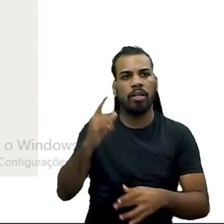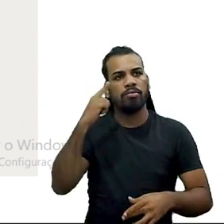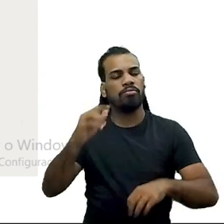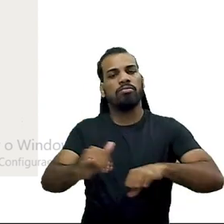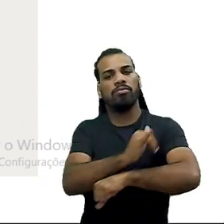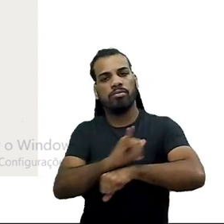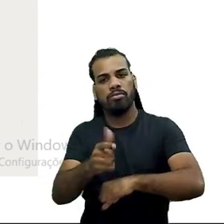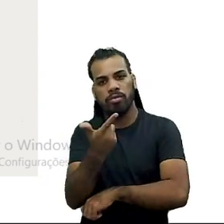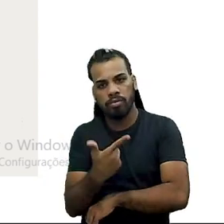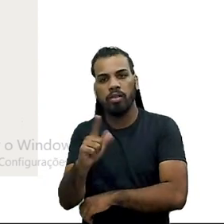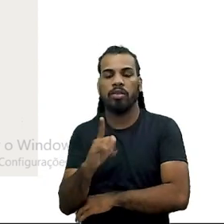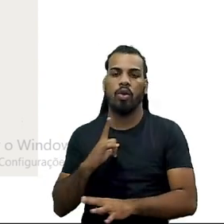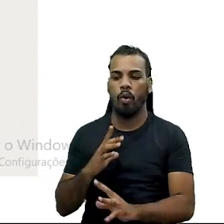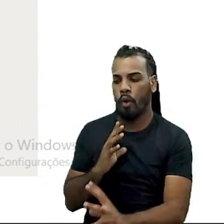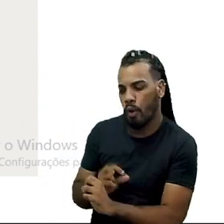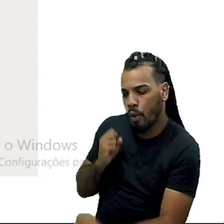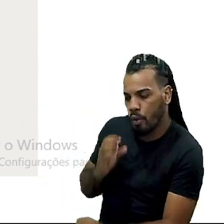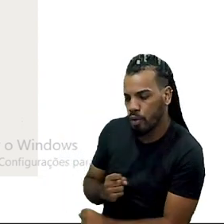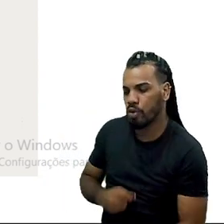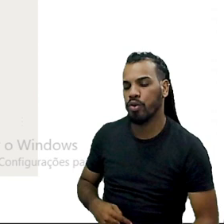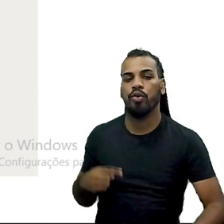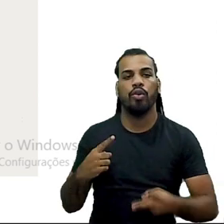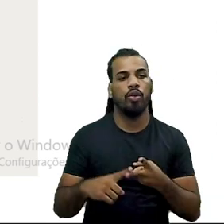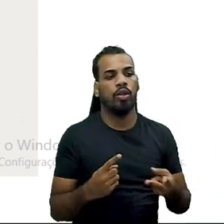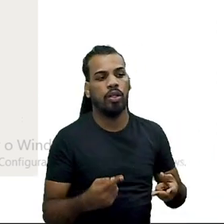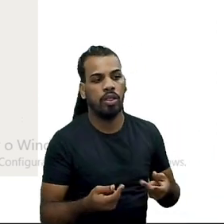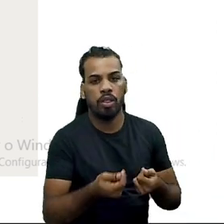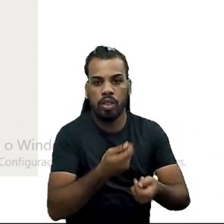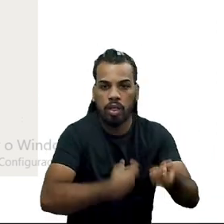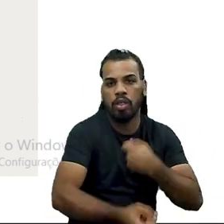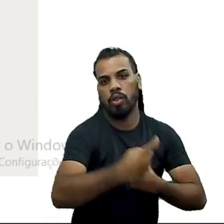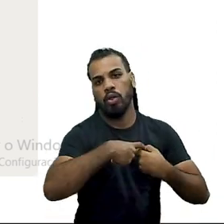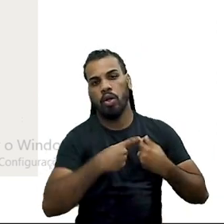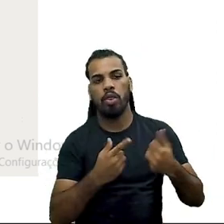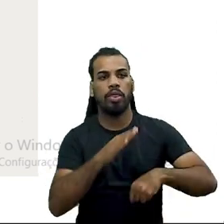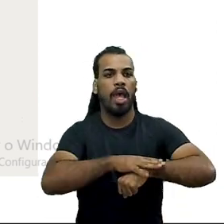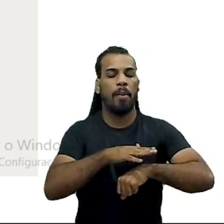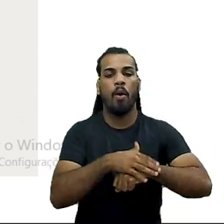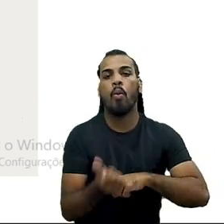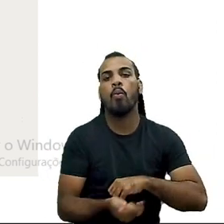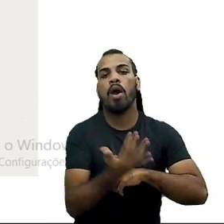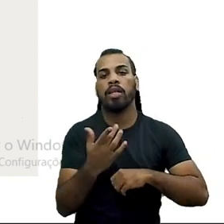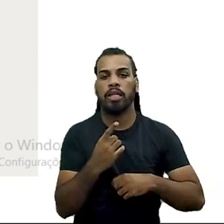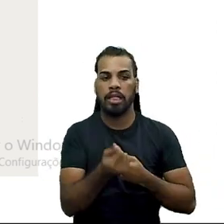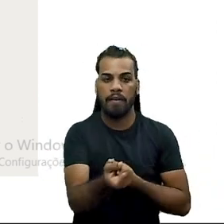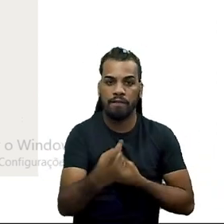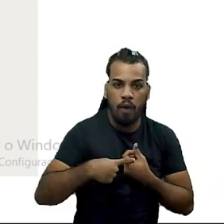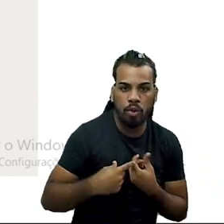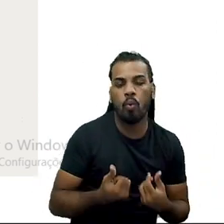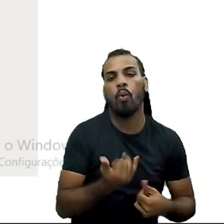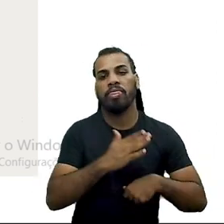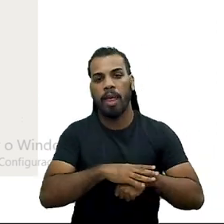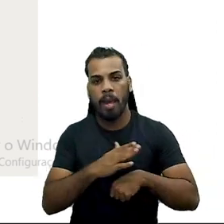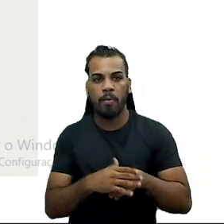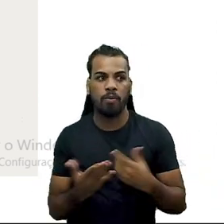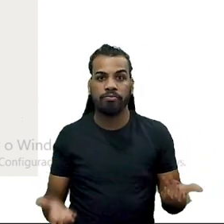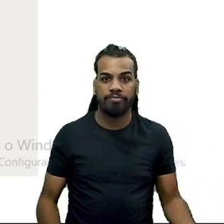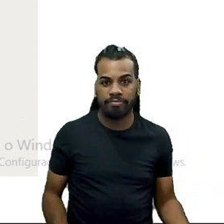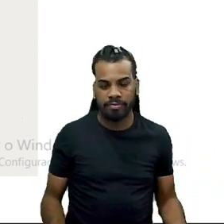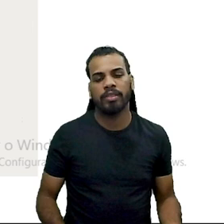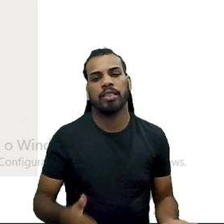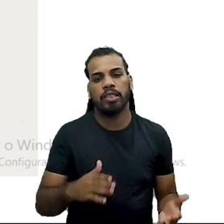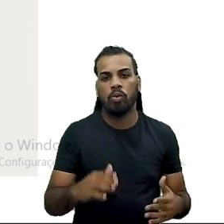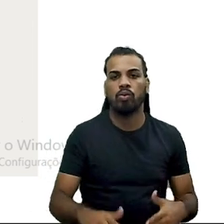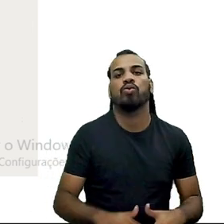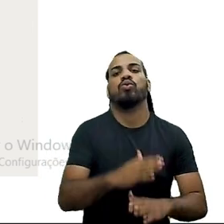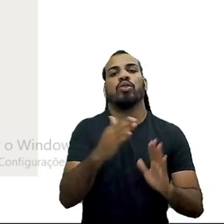indicadores, lucratividade, calcular o retorno do empreendimento, em quanto tempo eu vou ter o meu dinheiro de volta, do quanto eu investi. Então tudo